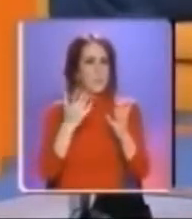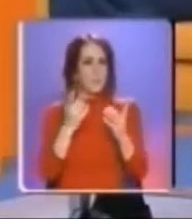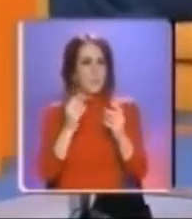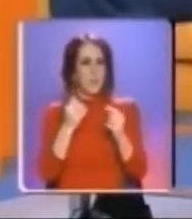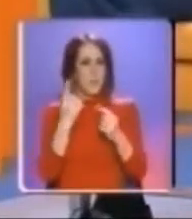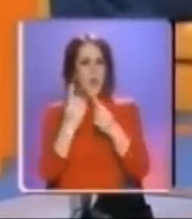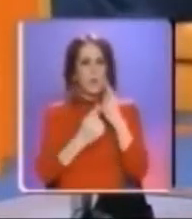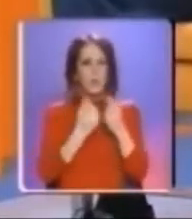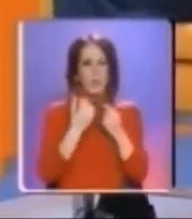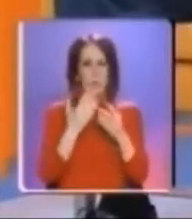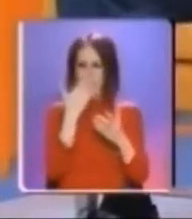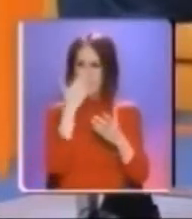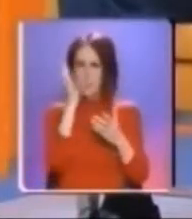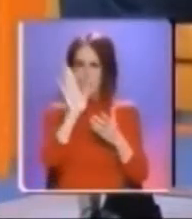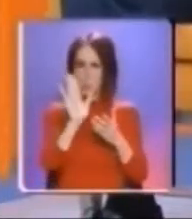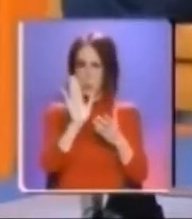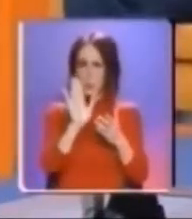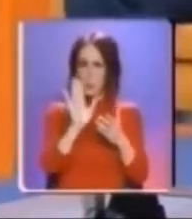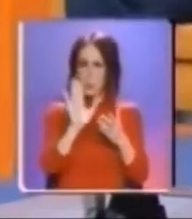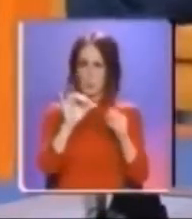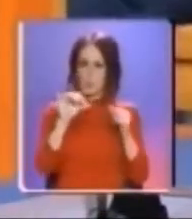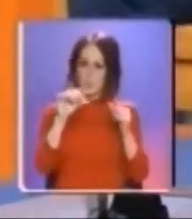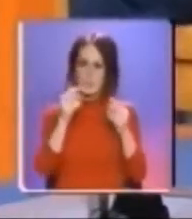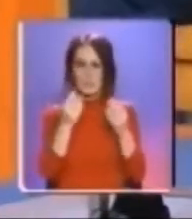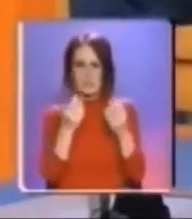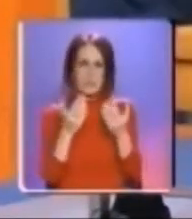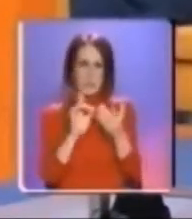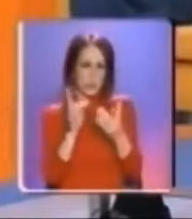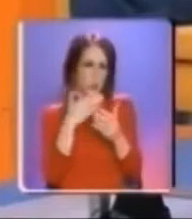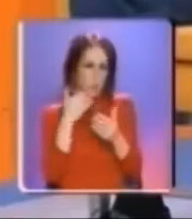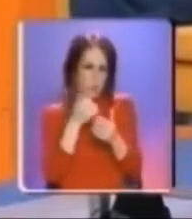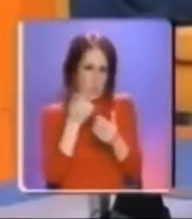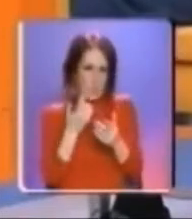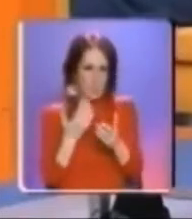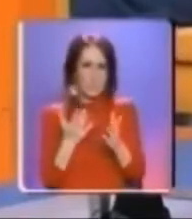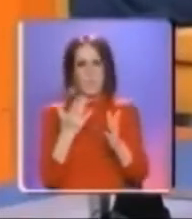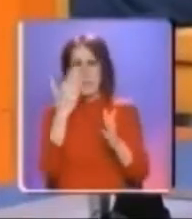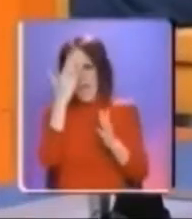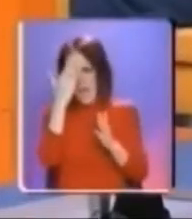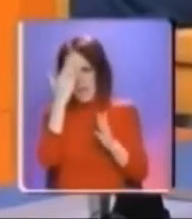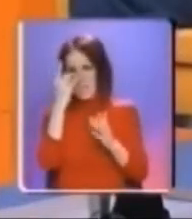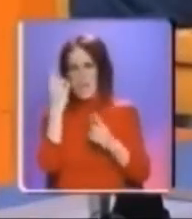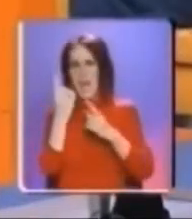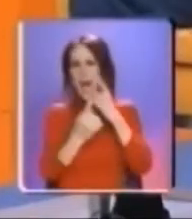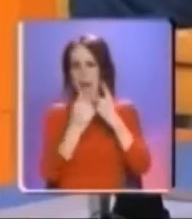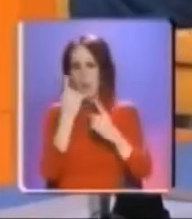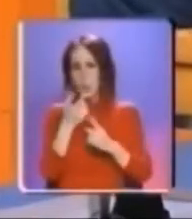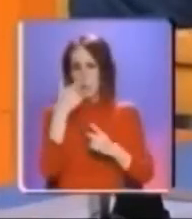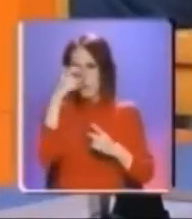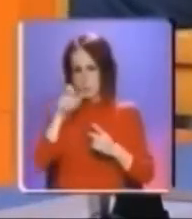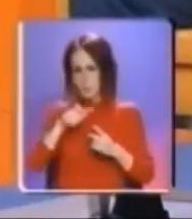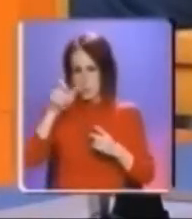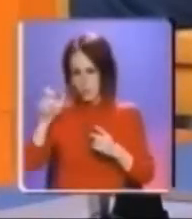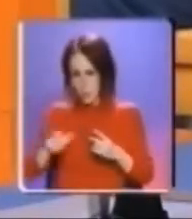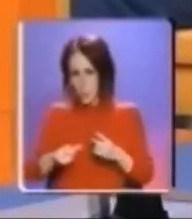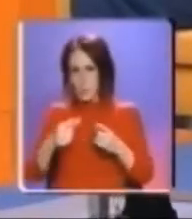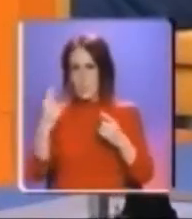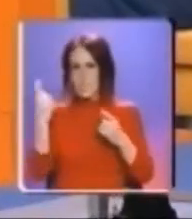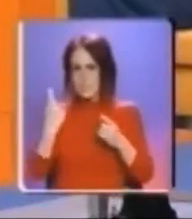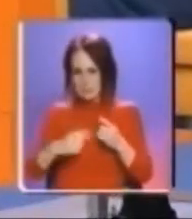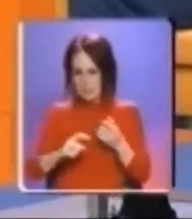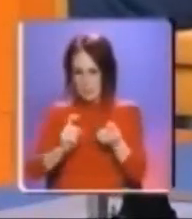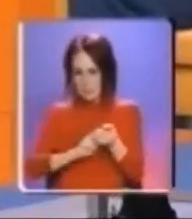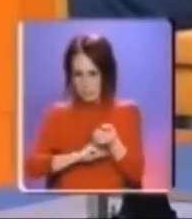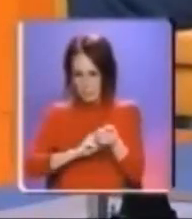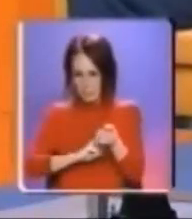algumas atitudes menos agradáveis em ir a alguns envolvidos como a profissional irá